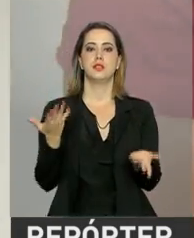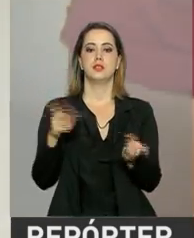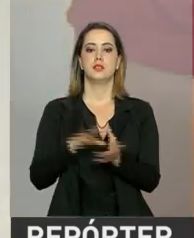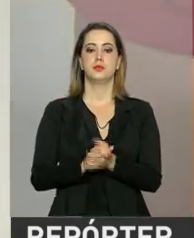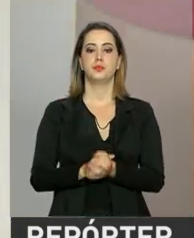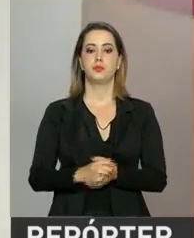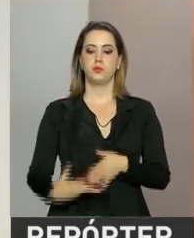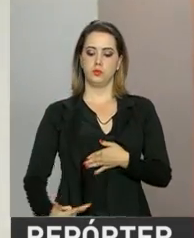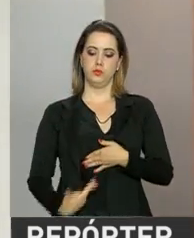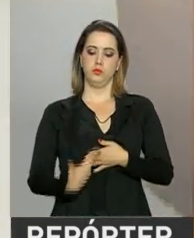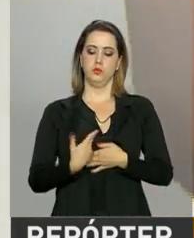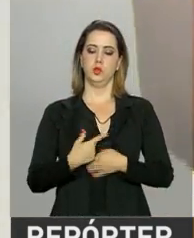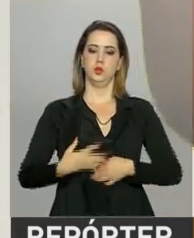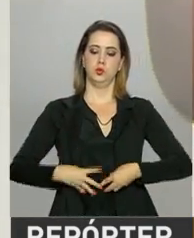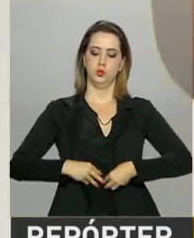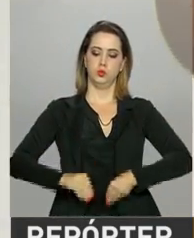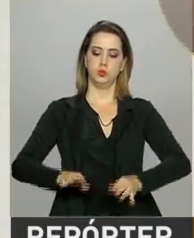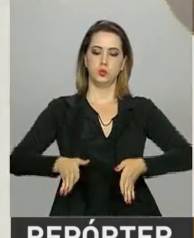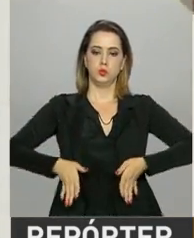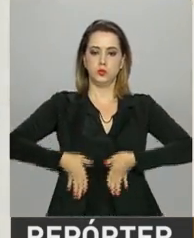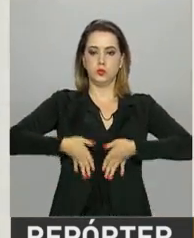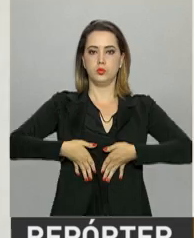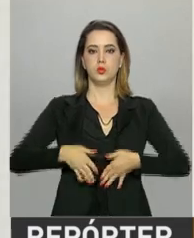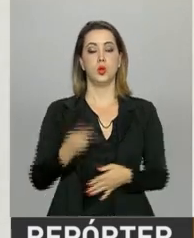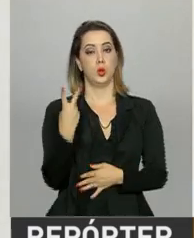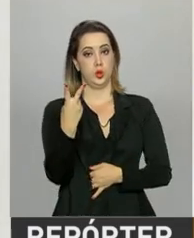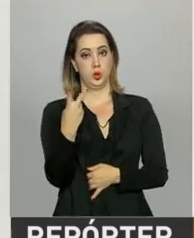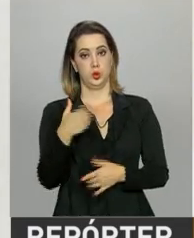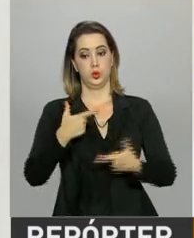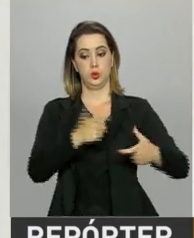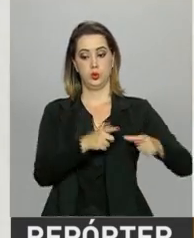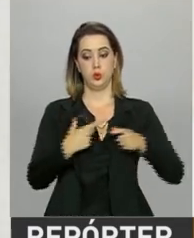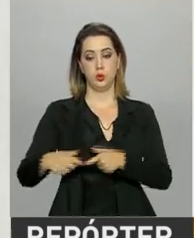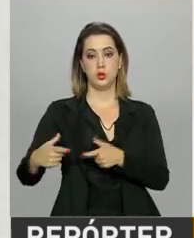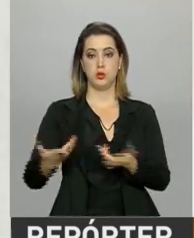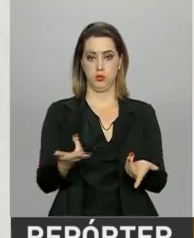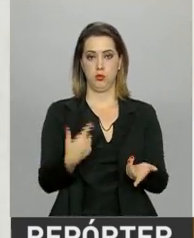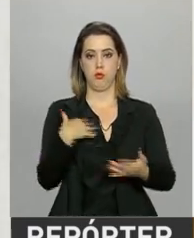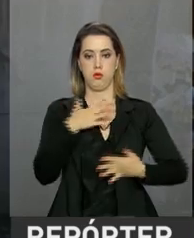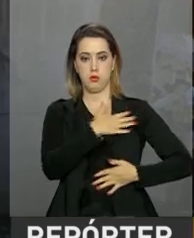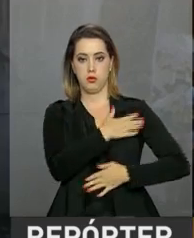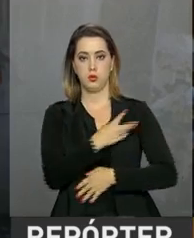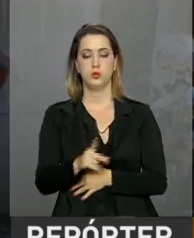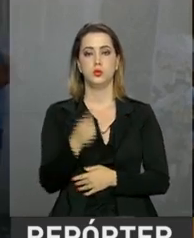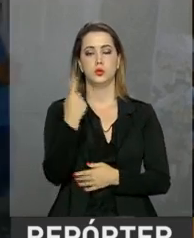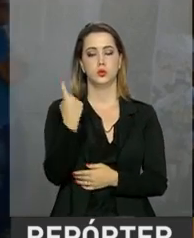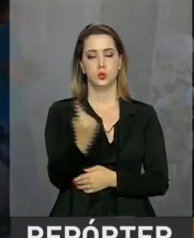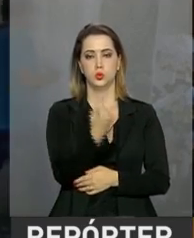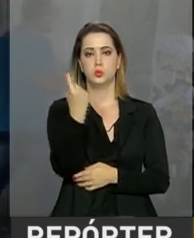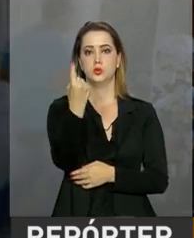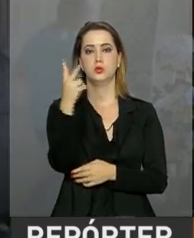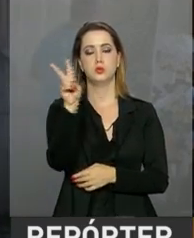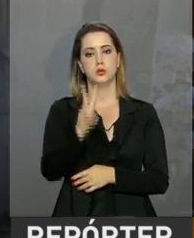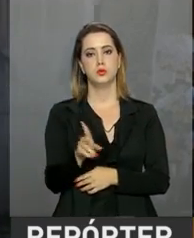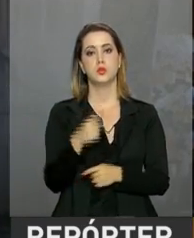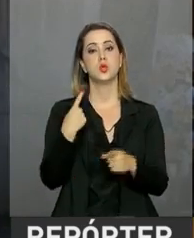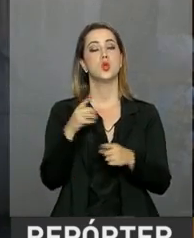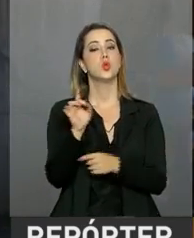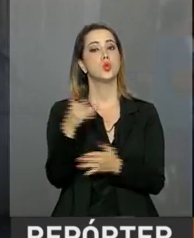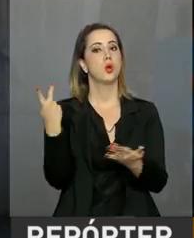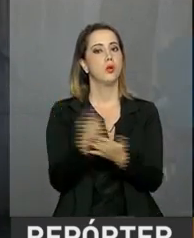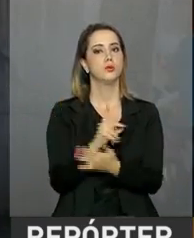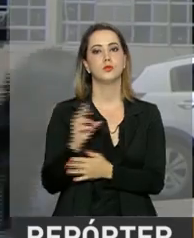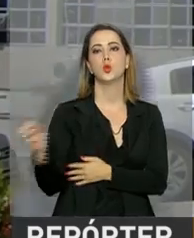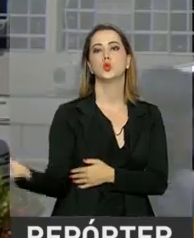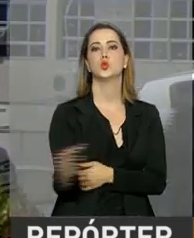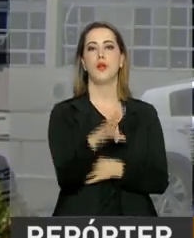A cirurgia, que retirou o excesso de pele de Regina em 2 regiões do corpo de uma só vez, só foi possível por conta de uma nova